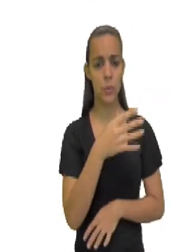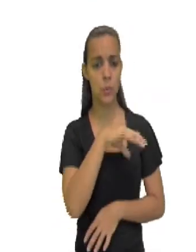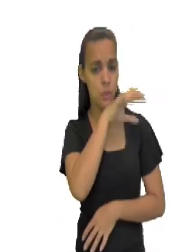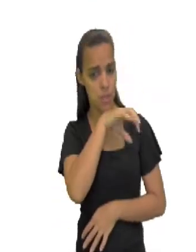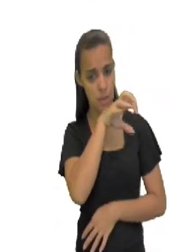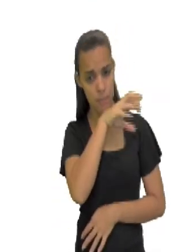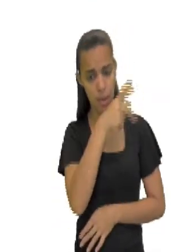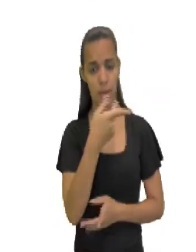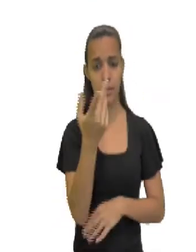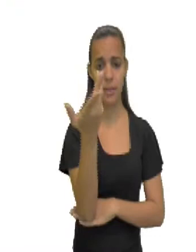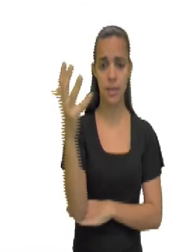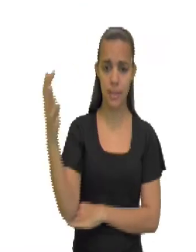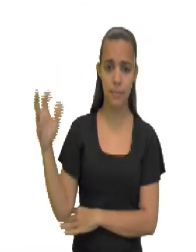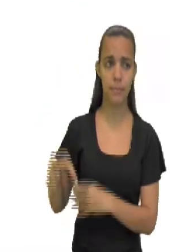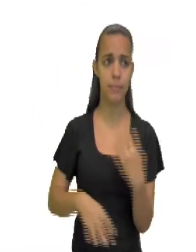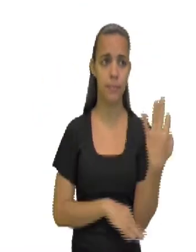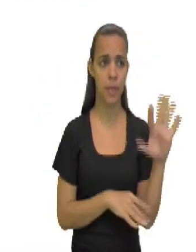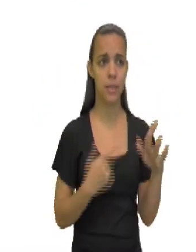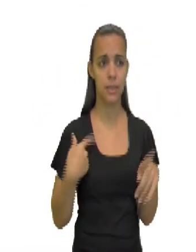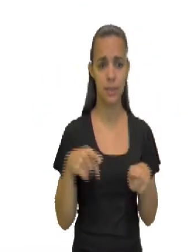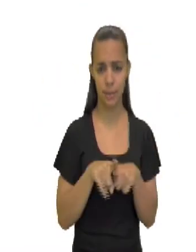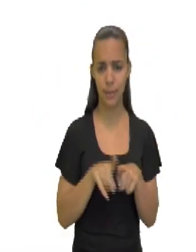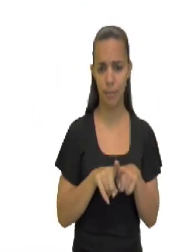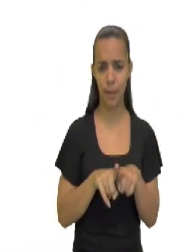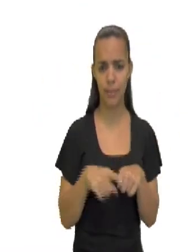volta, quanto os que vivem mesmo neste rio.